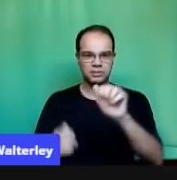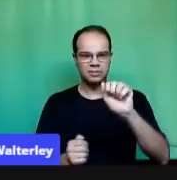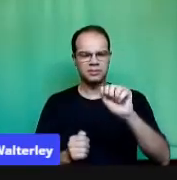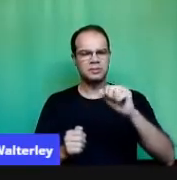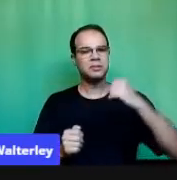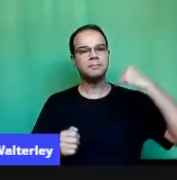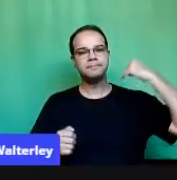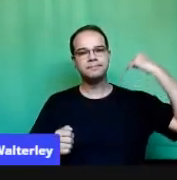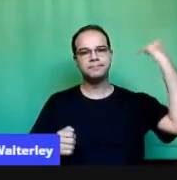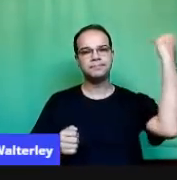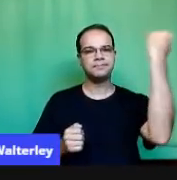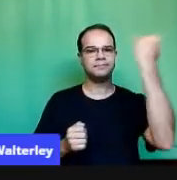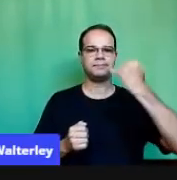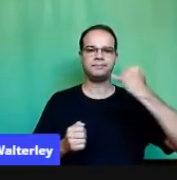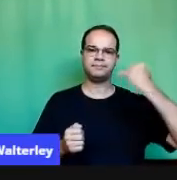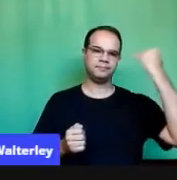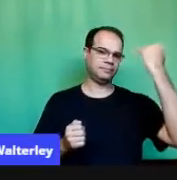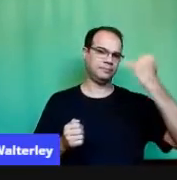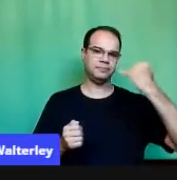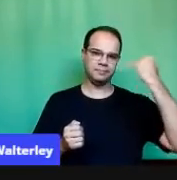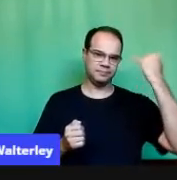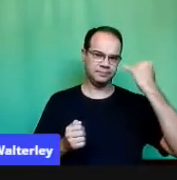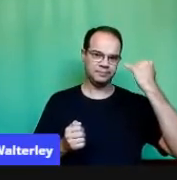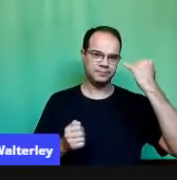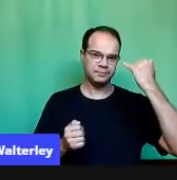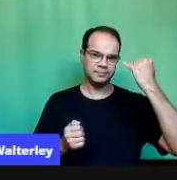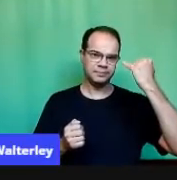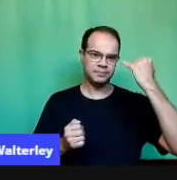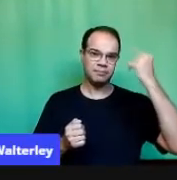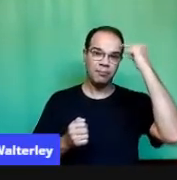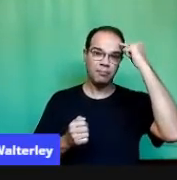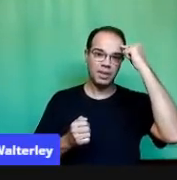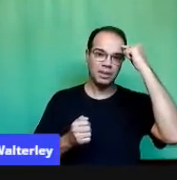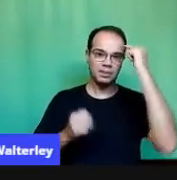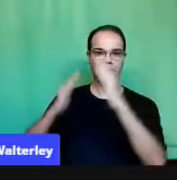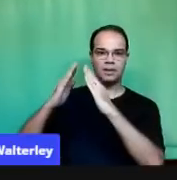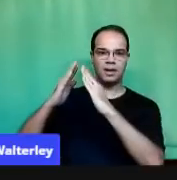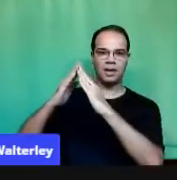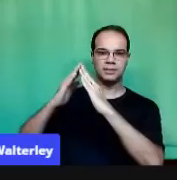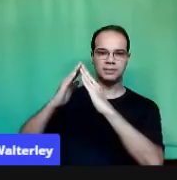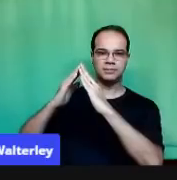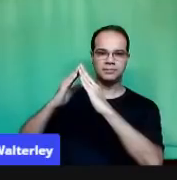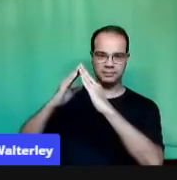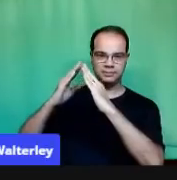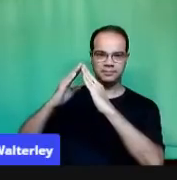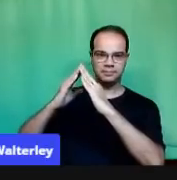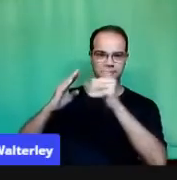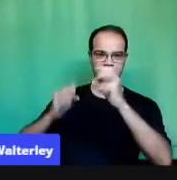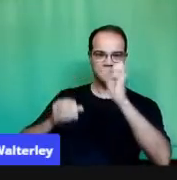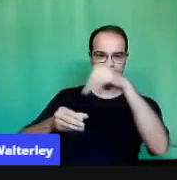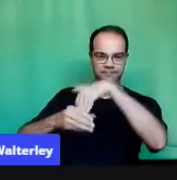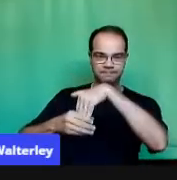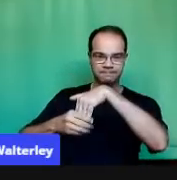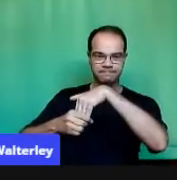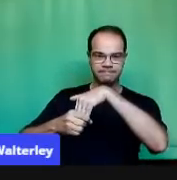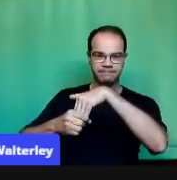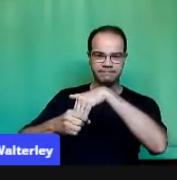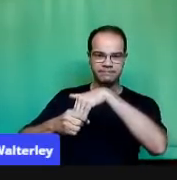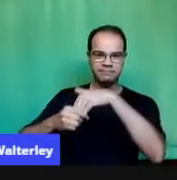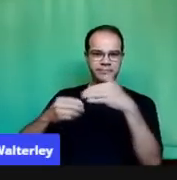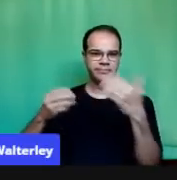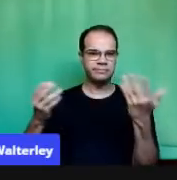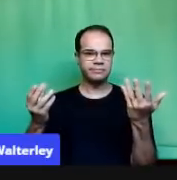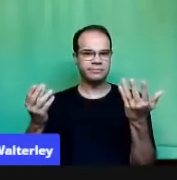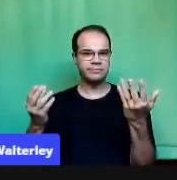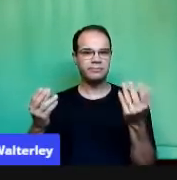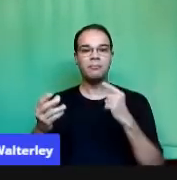pandêmico. O que seria de nós presos dentro de casa, se não tivéssemos